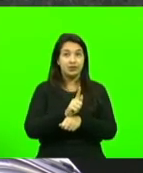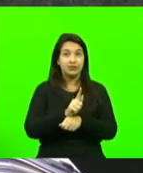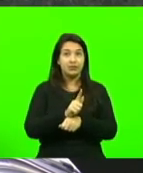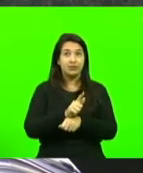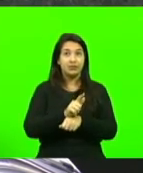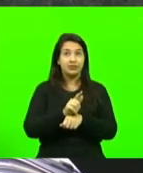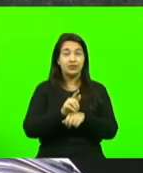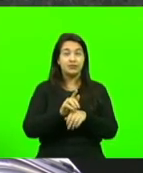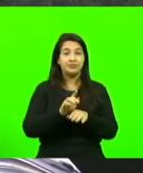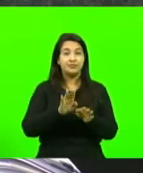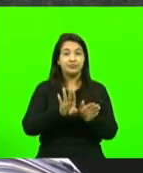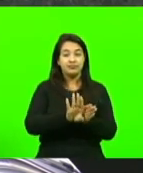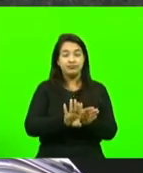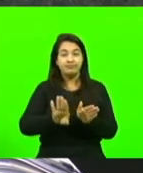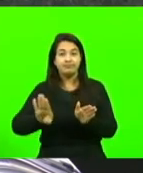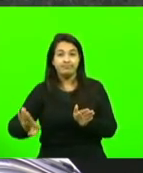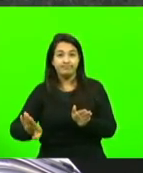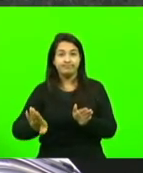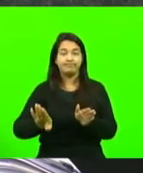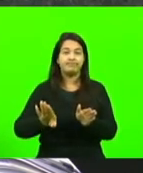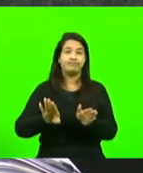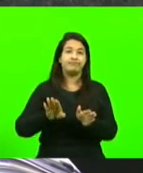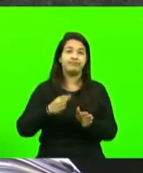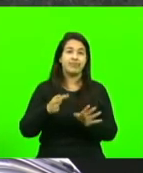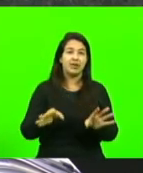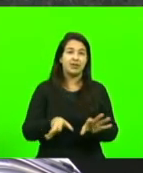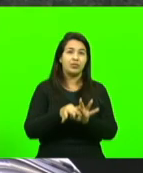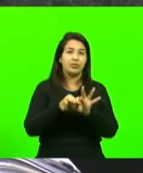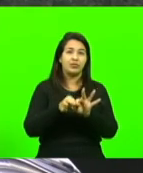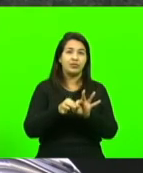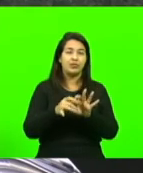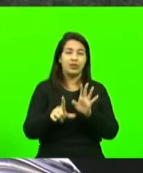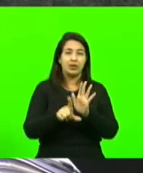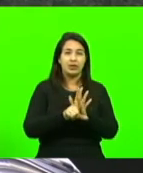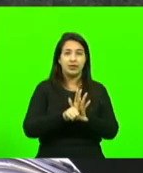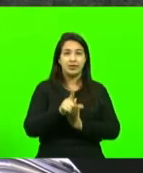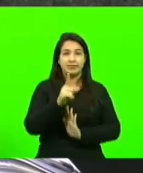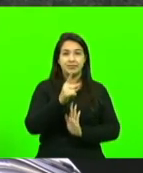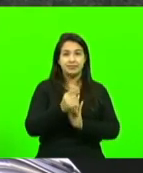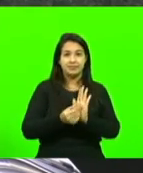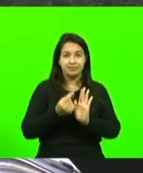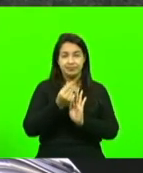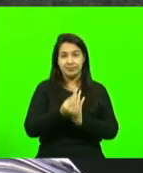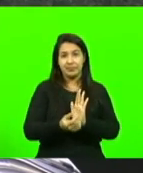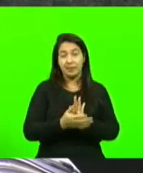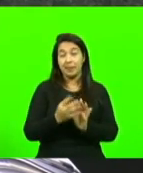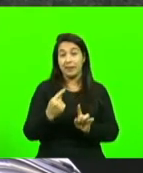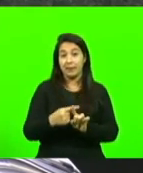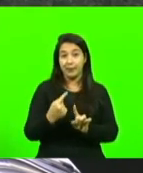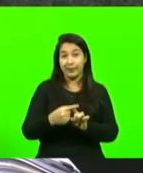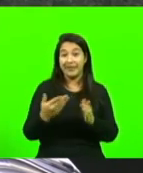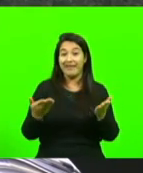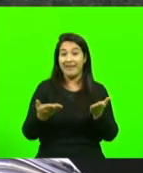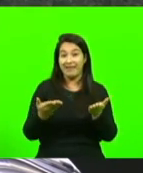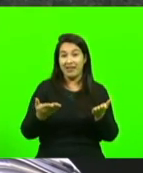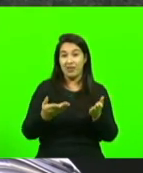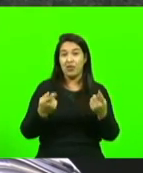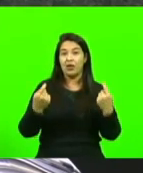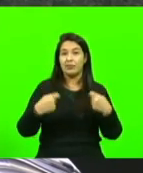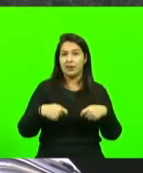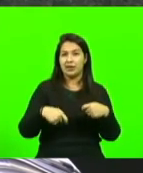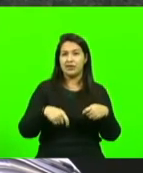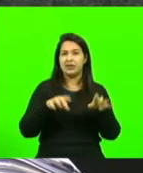fora daquela programação unificada das leis orçamentárias porque as regras atuais exigem um detalhamento